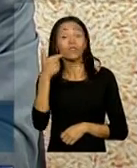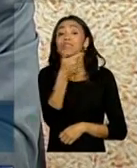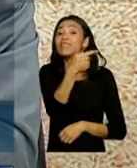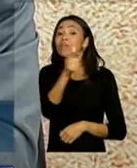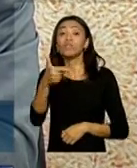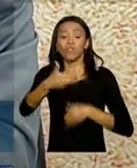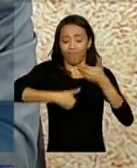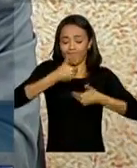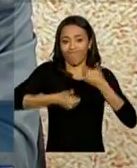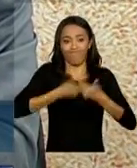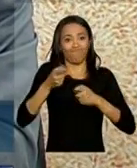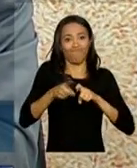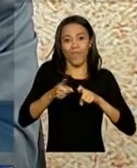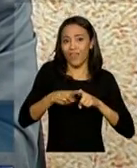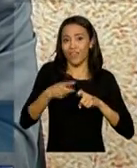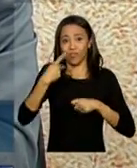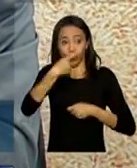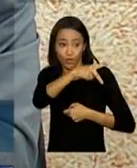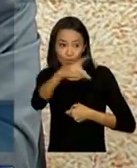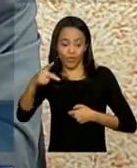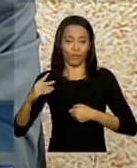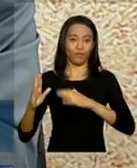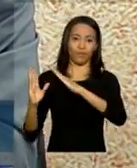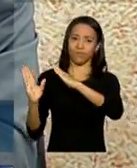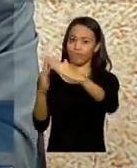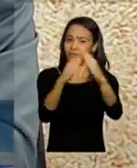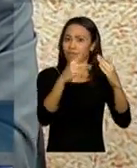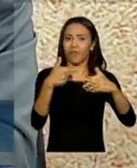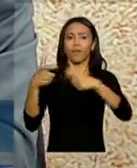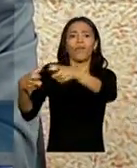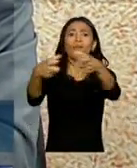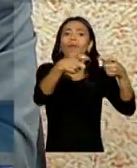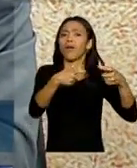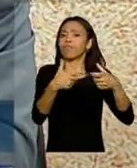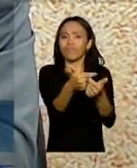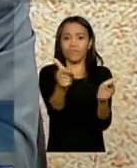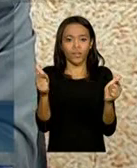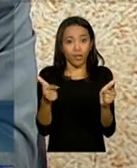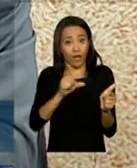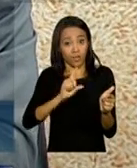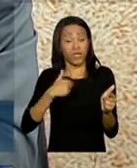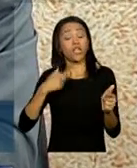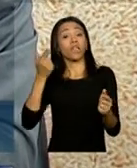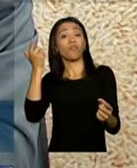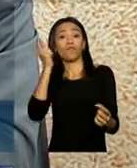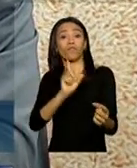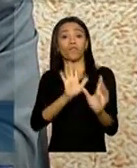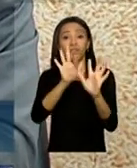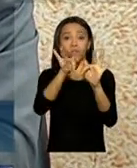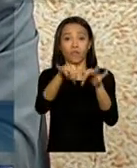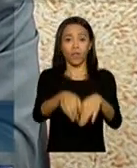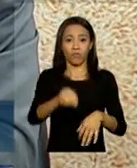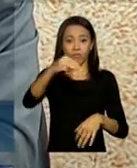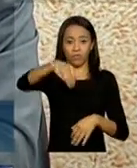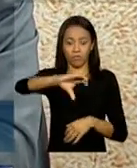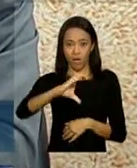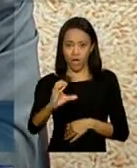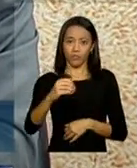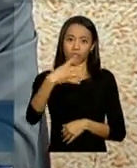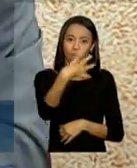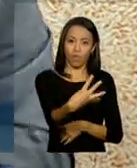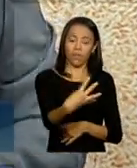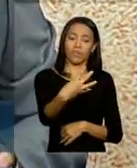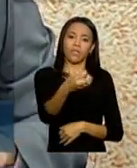postos de saúde nos seus bairros nas suas cidades e vamos atingir até oo final de Março começo de abril 46 milhões de